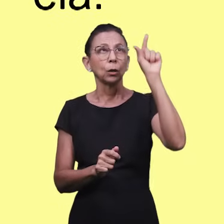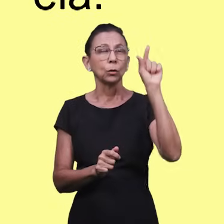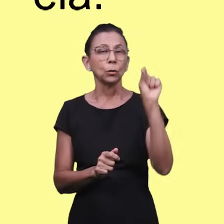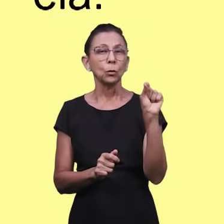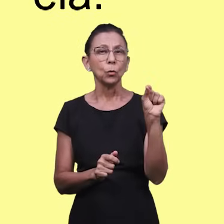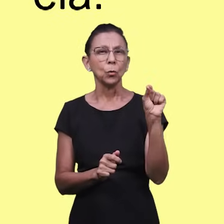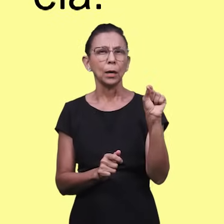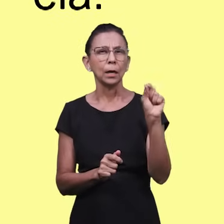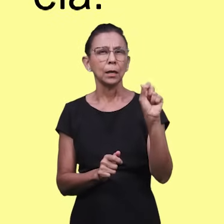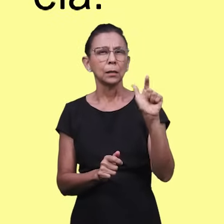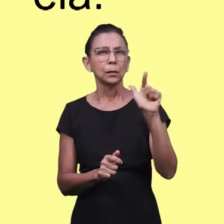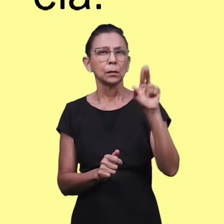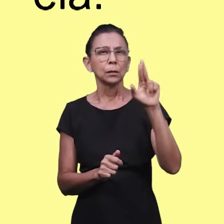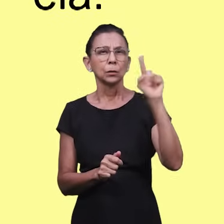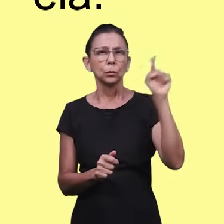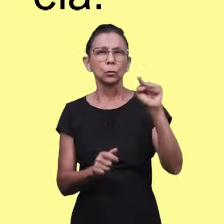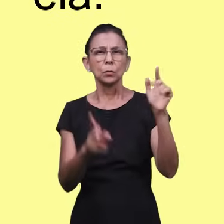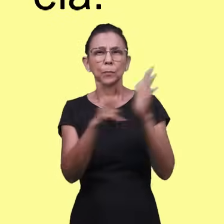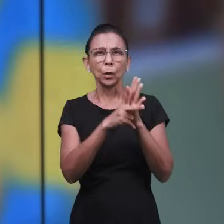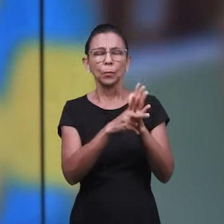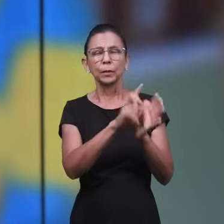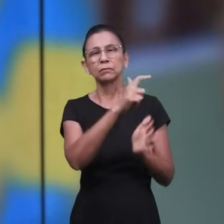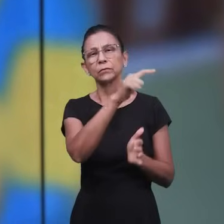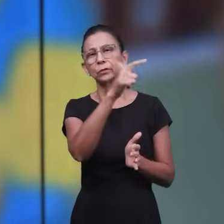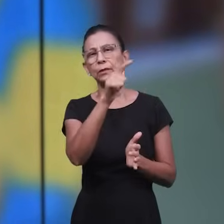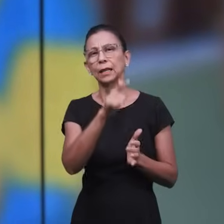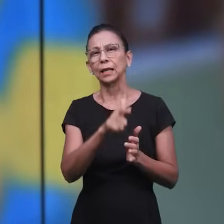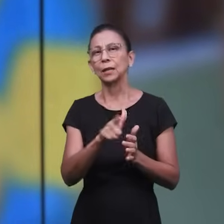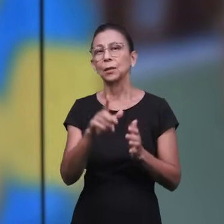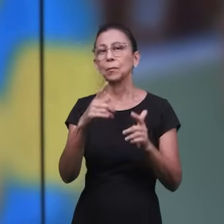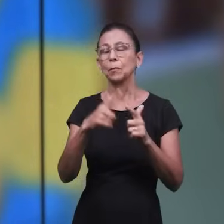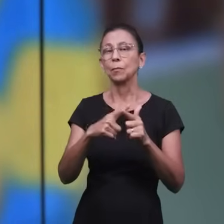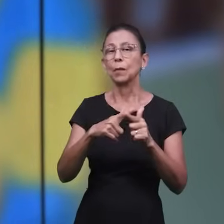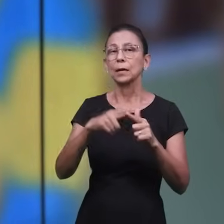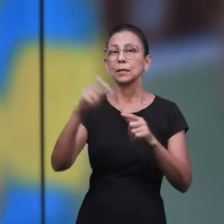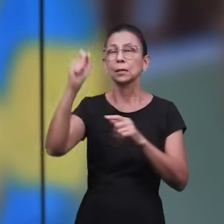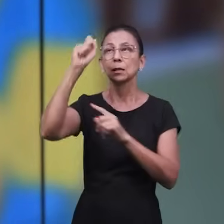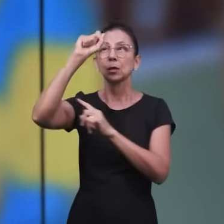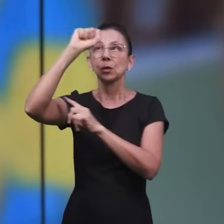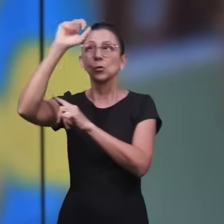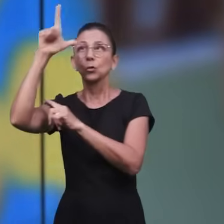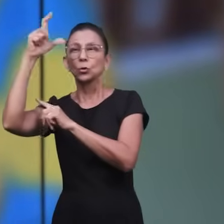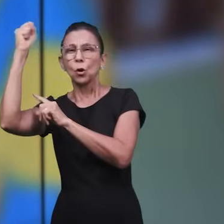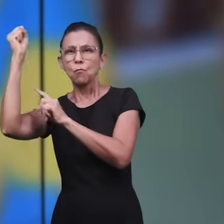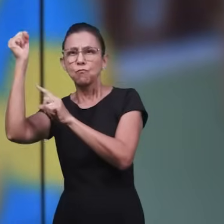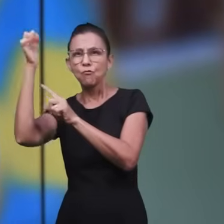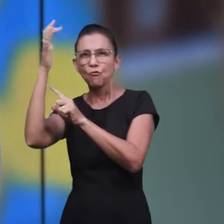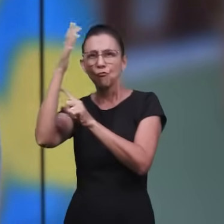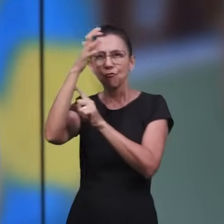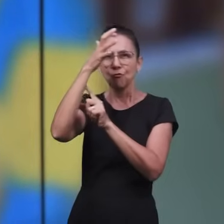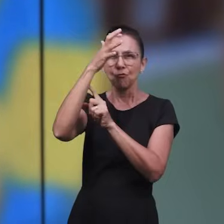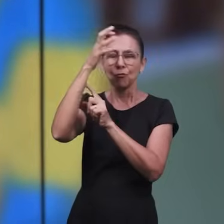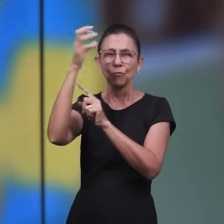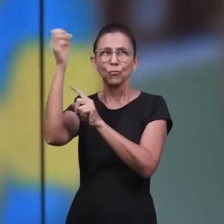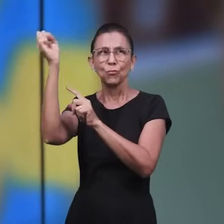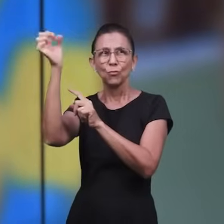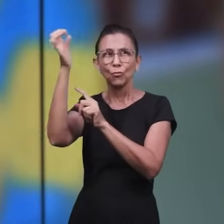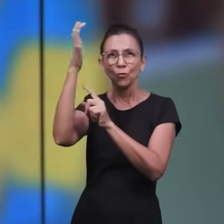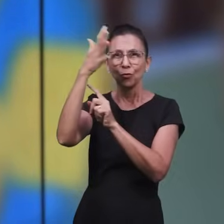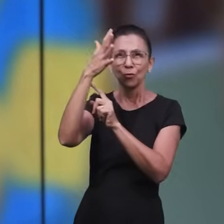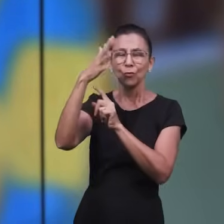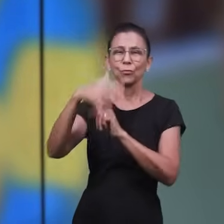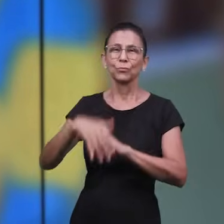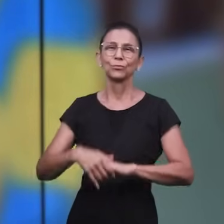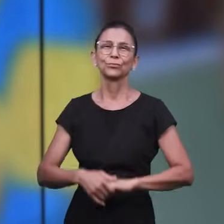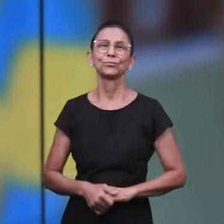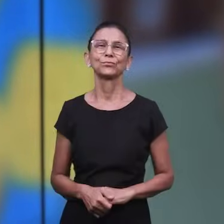da luz do sol que incide sobre ela. E assim são os servos do Senhor. Nós